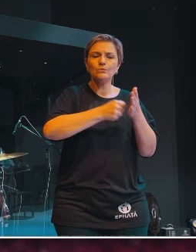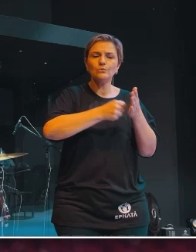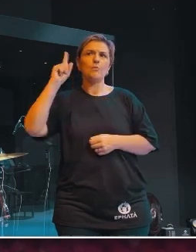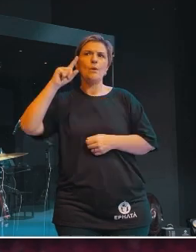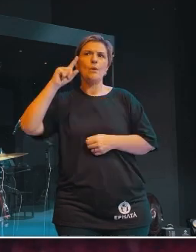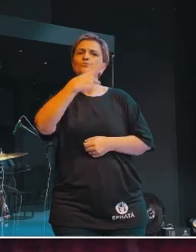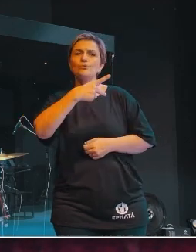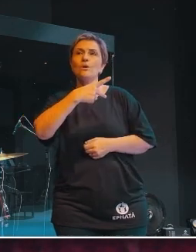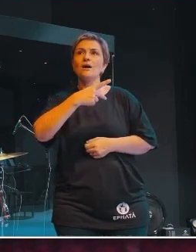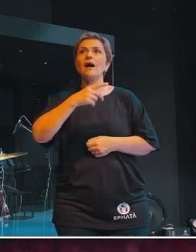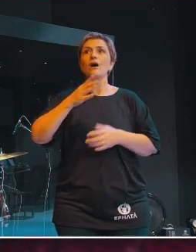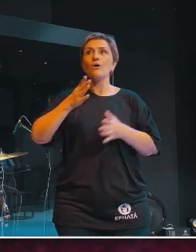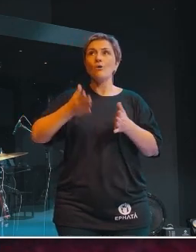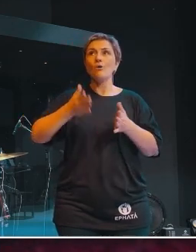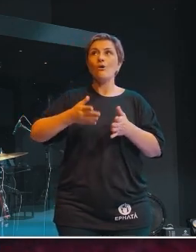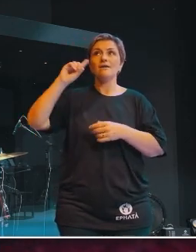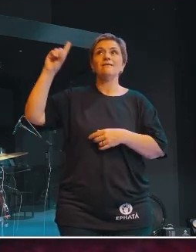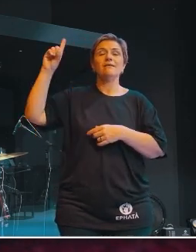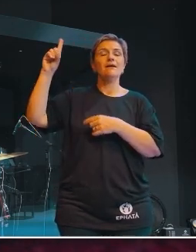essa luta é de Deus.